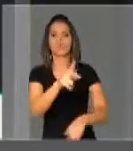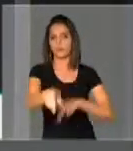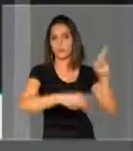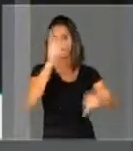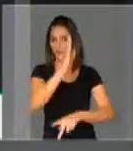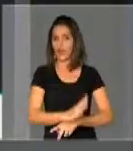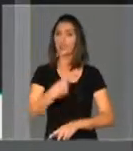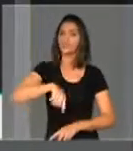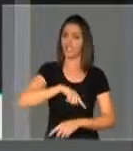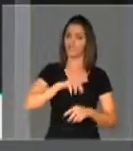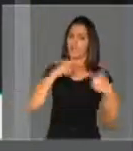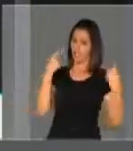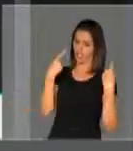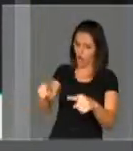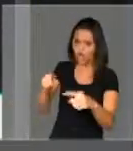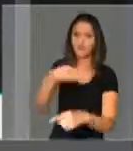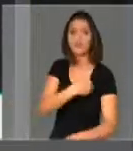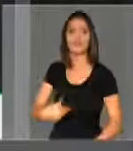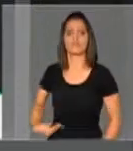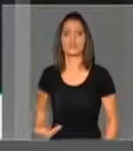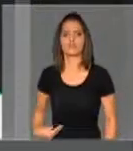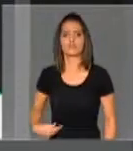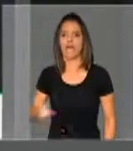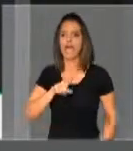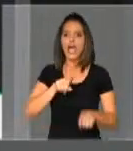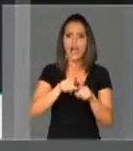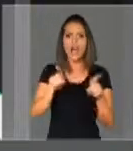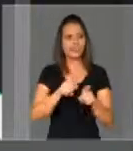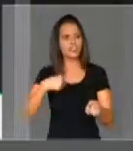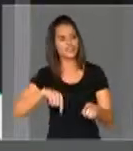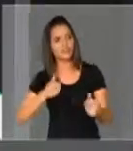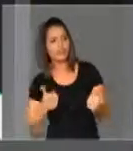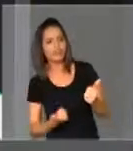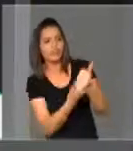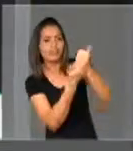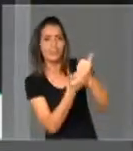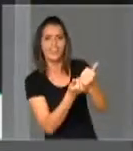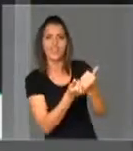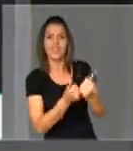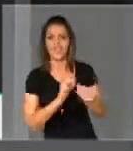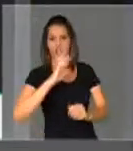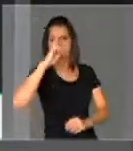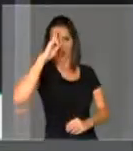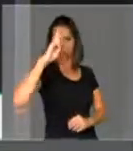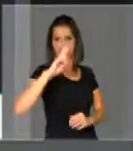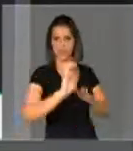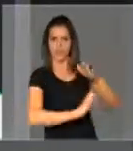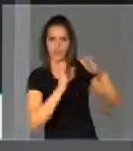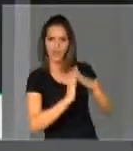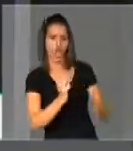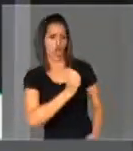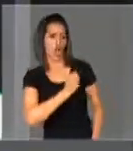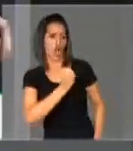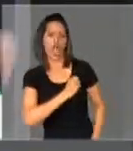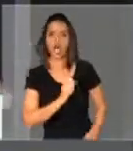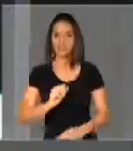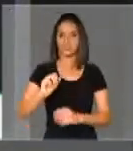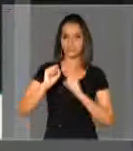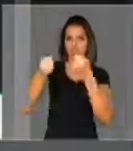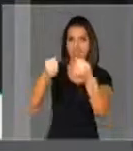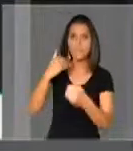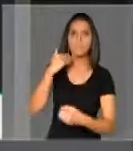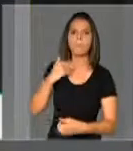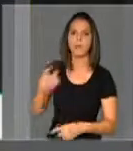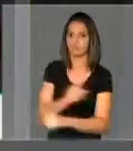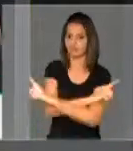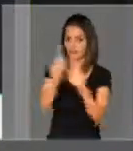o povo brasileiro. Não estamos ao lado dos grandes empresários. Não estamos aqui para defender banqueiro. Estamos